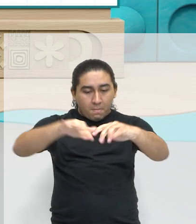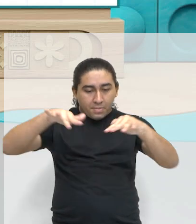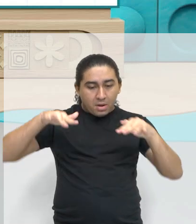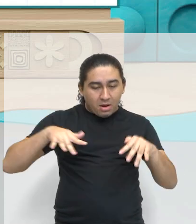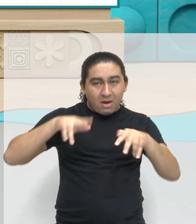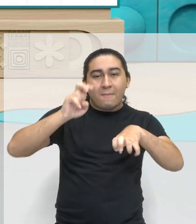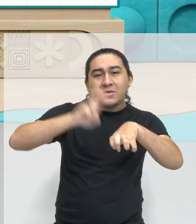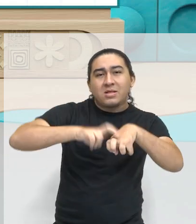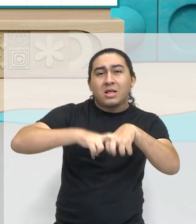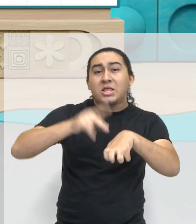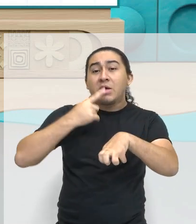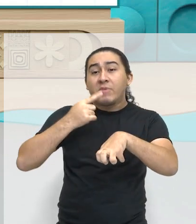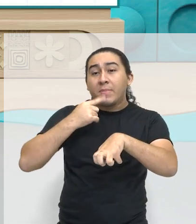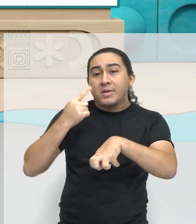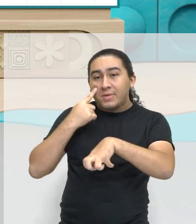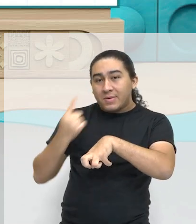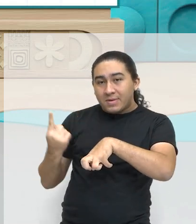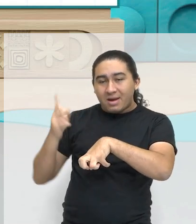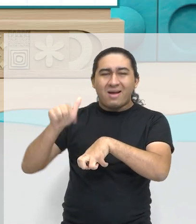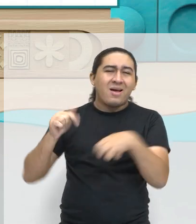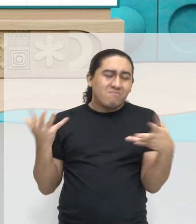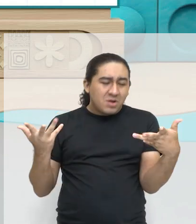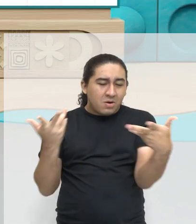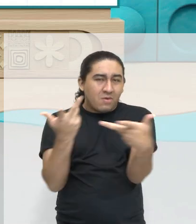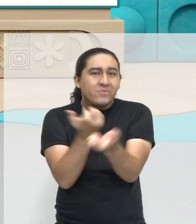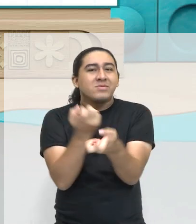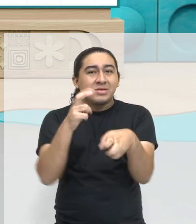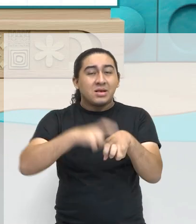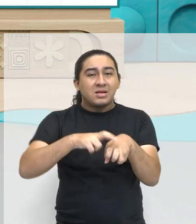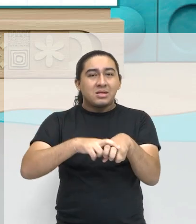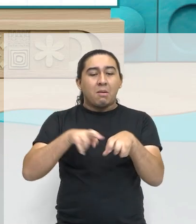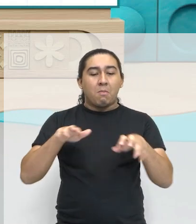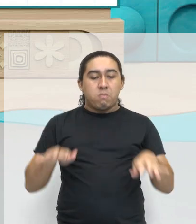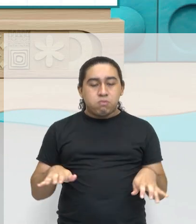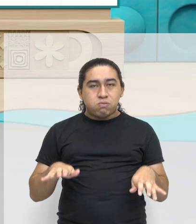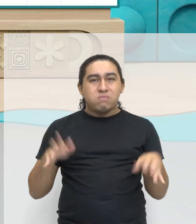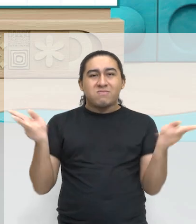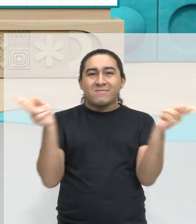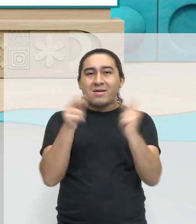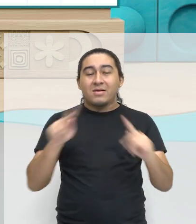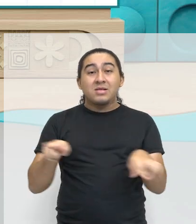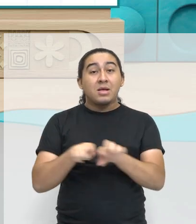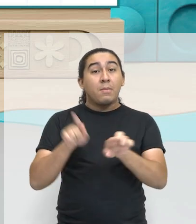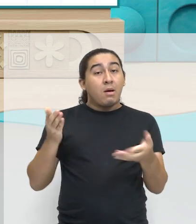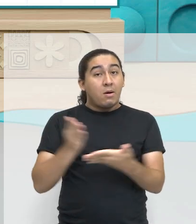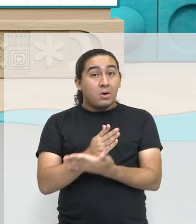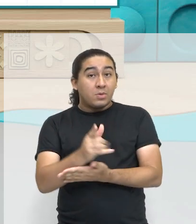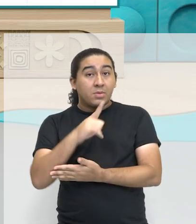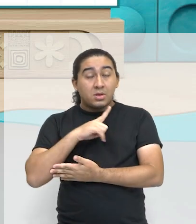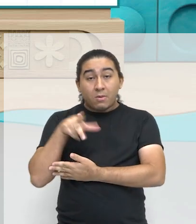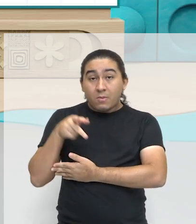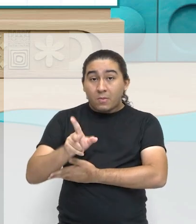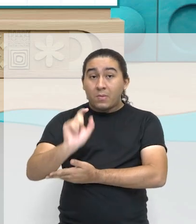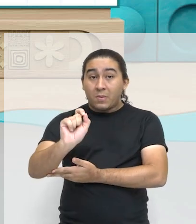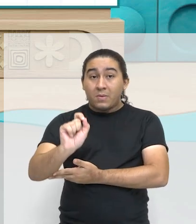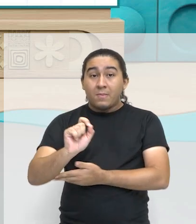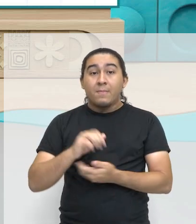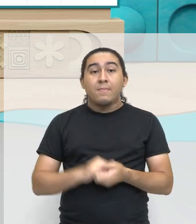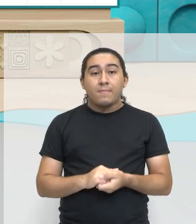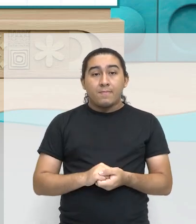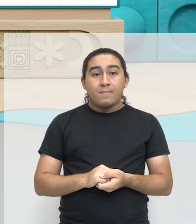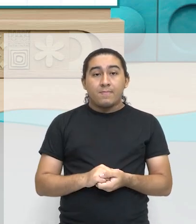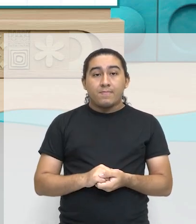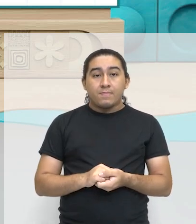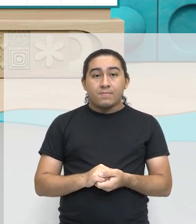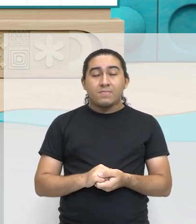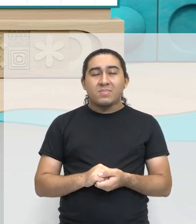de estar ali, de viver ali, principalmente as poltronas, que fica a plateia, onde o público fica sentado, são bem